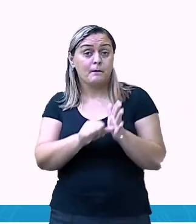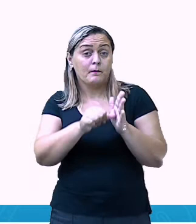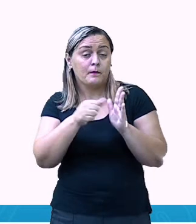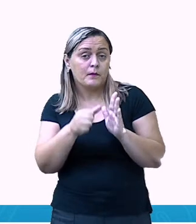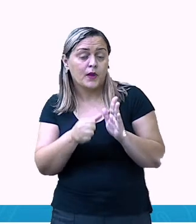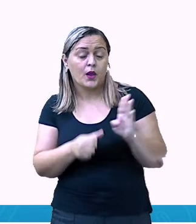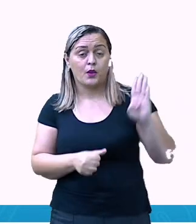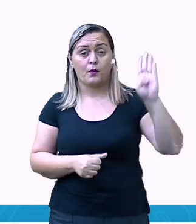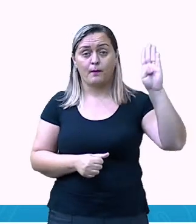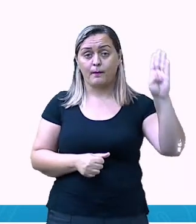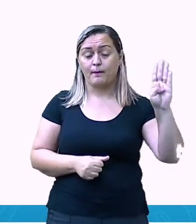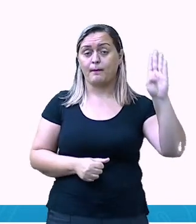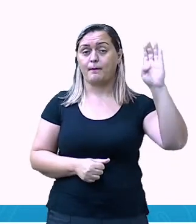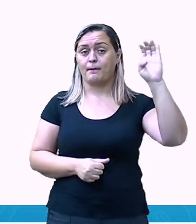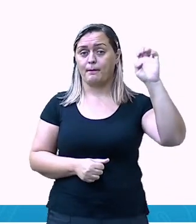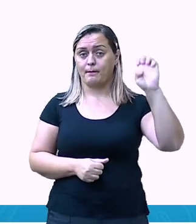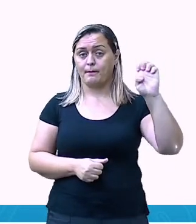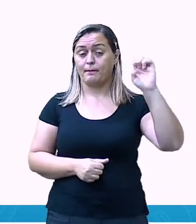beijo.